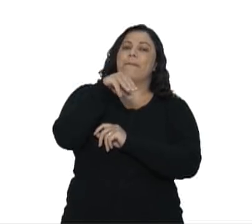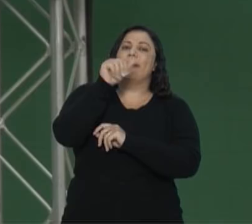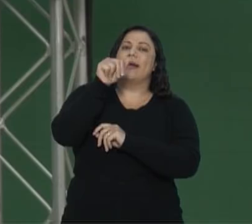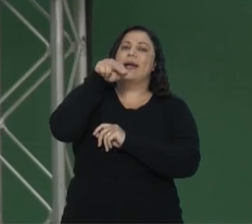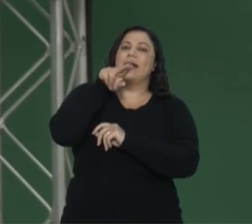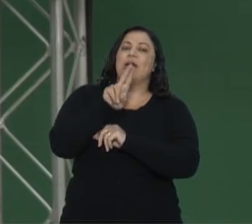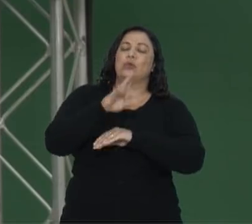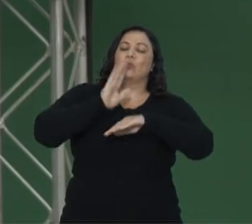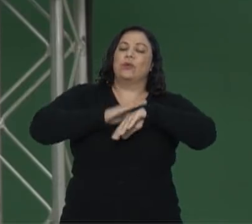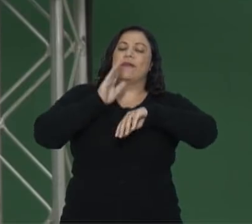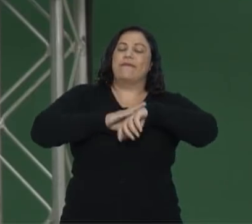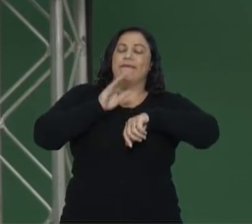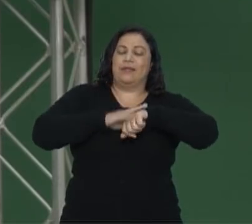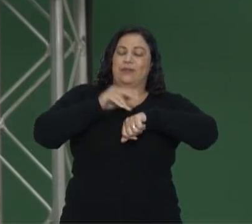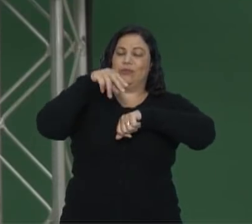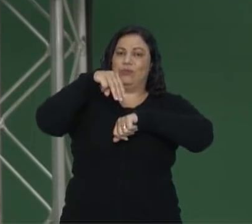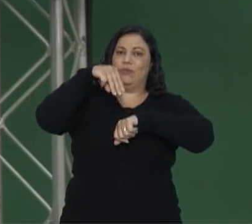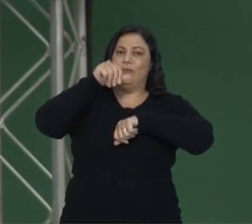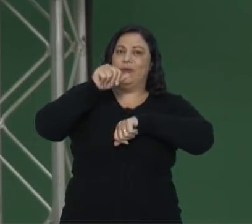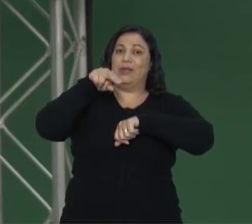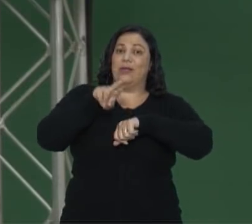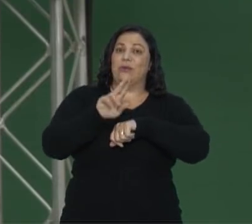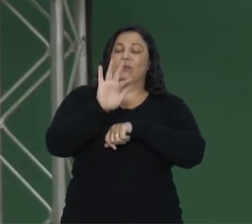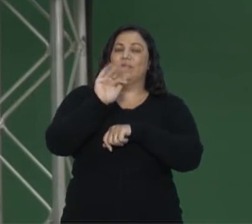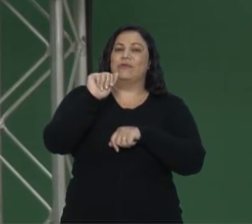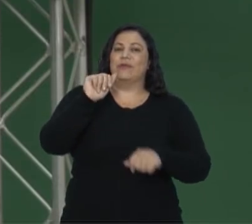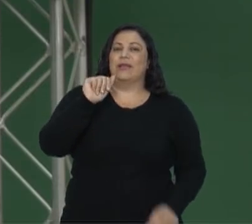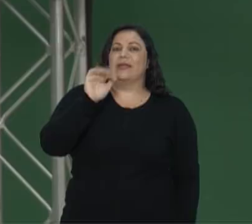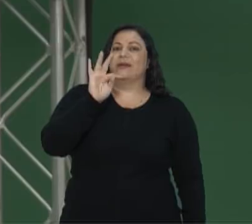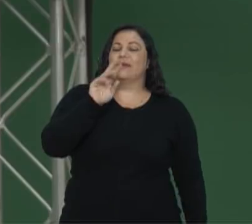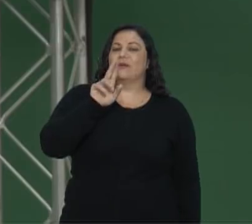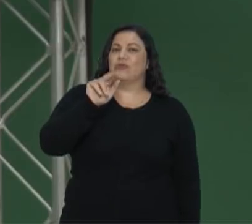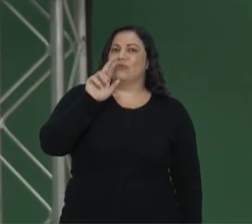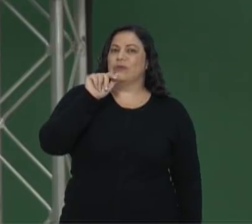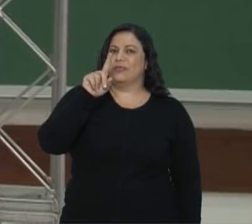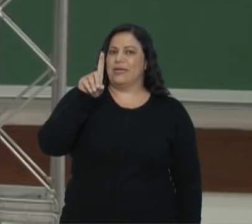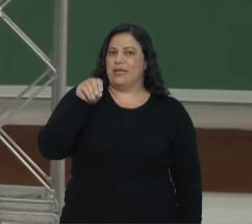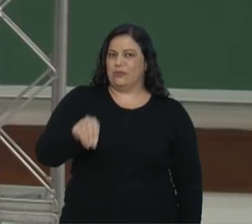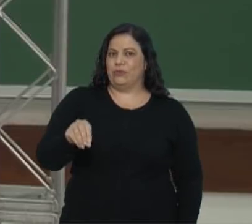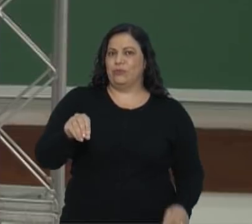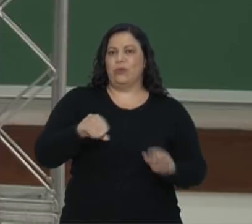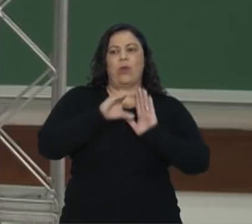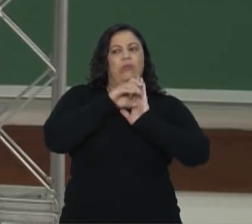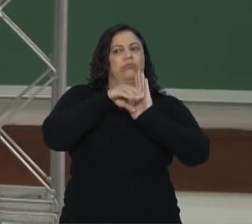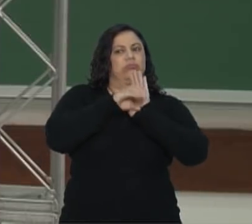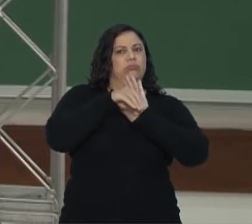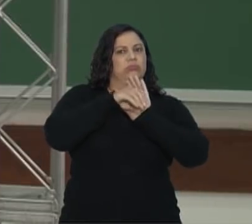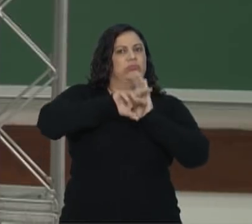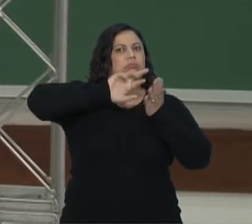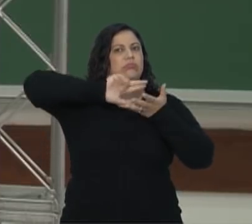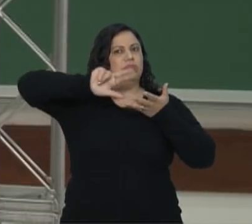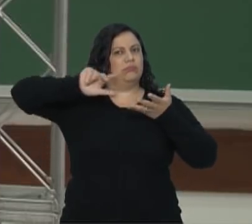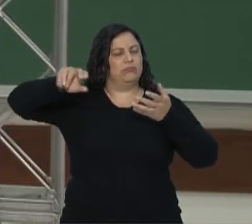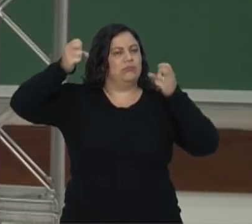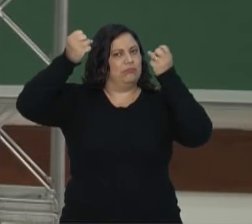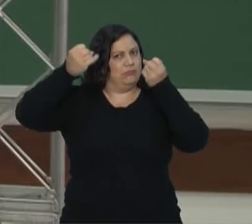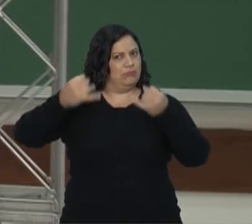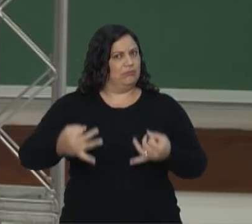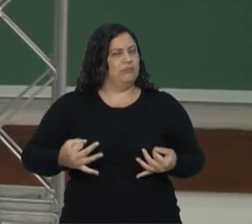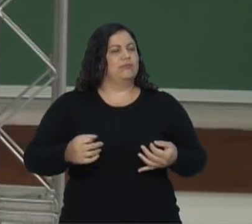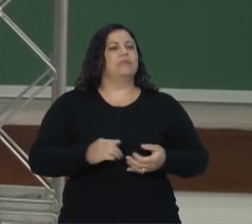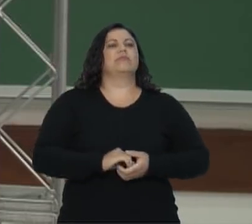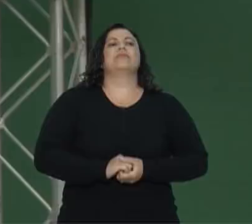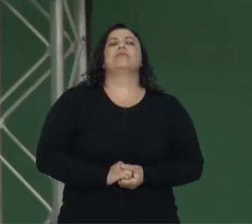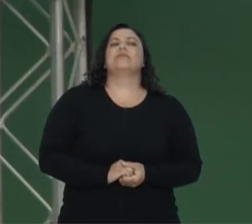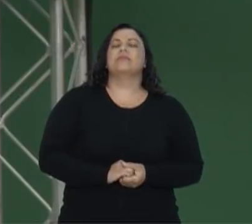Então, percebam que agora eu estou dando mais conceitos para vocês. Vou, com